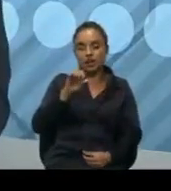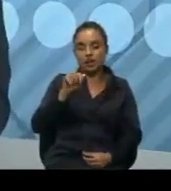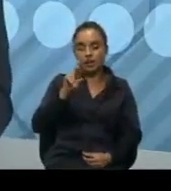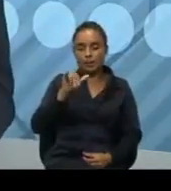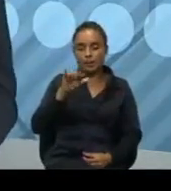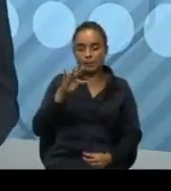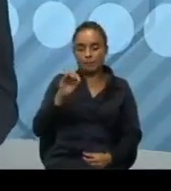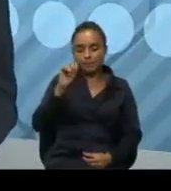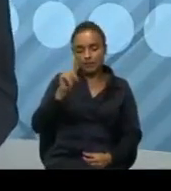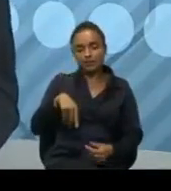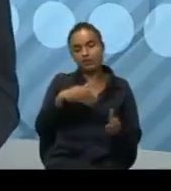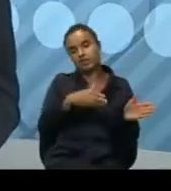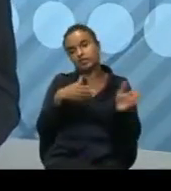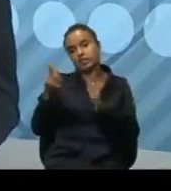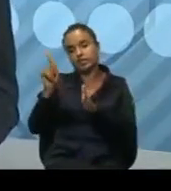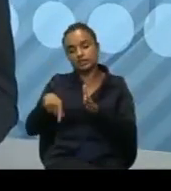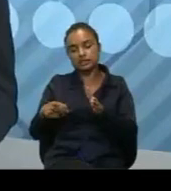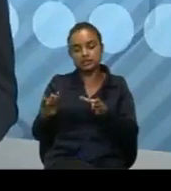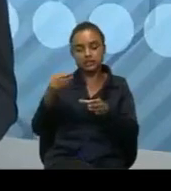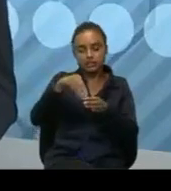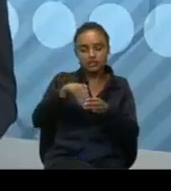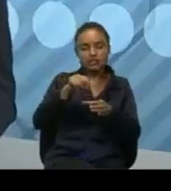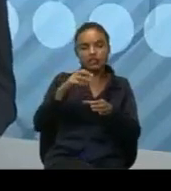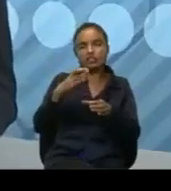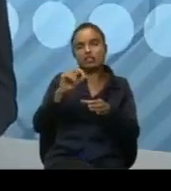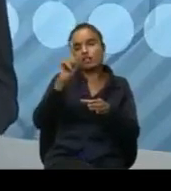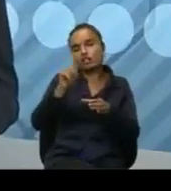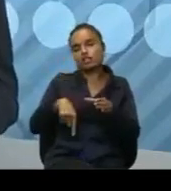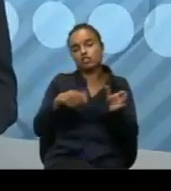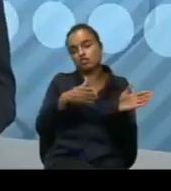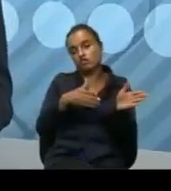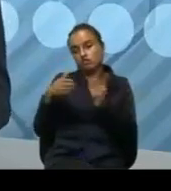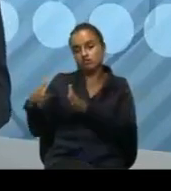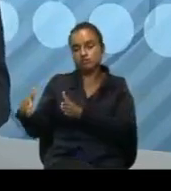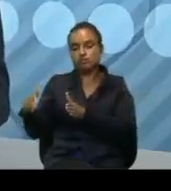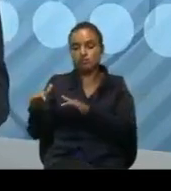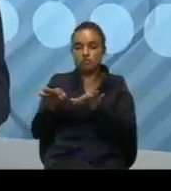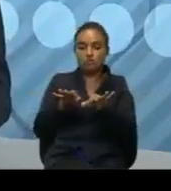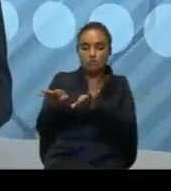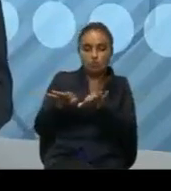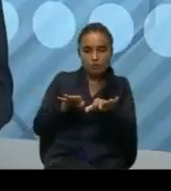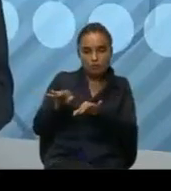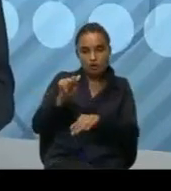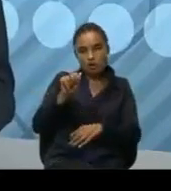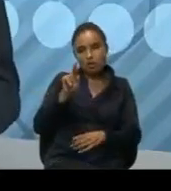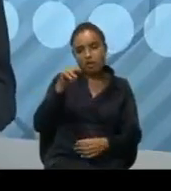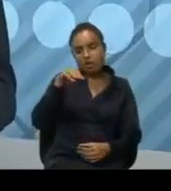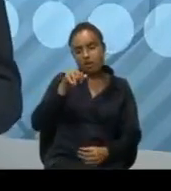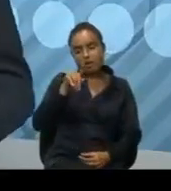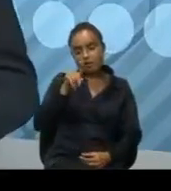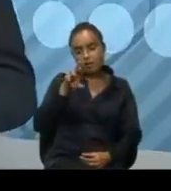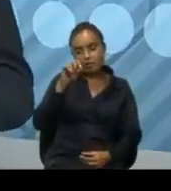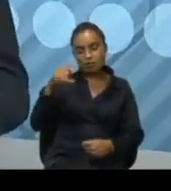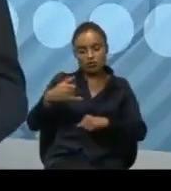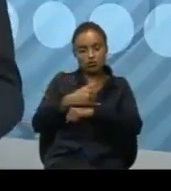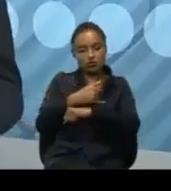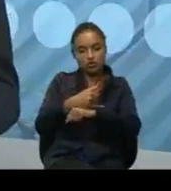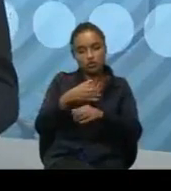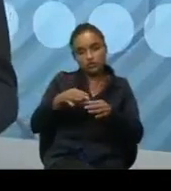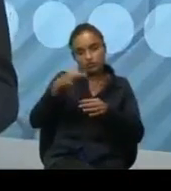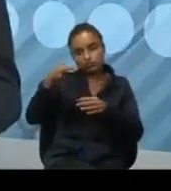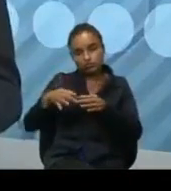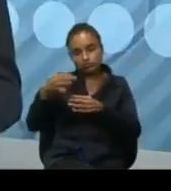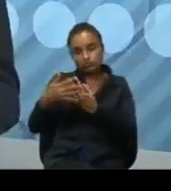as estacas, tá no aço. O foco dessa obra aí tá na montagem da armadura, tá? Das ferragens,